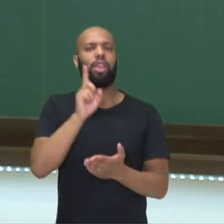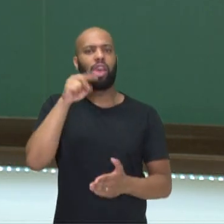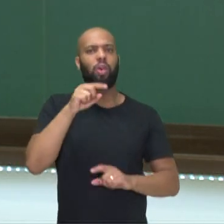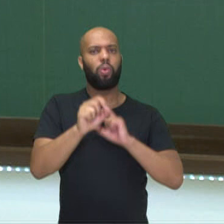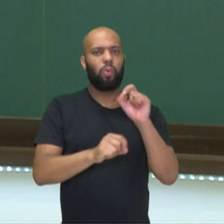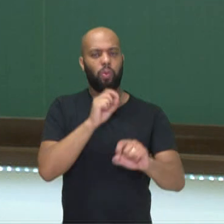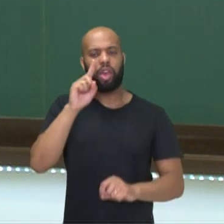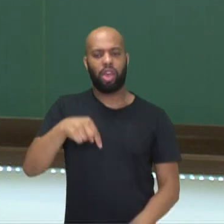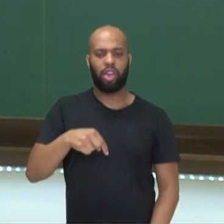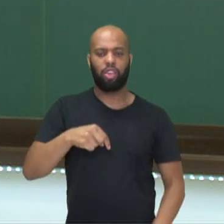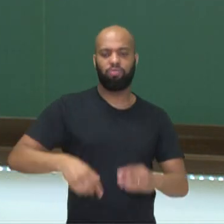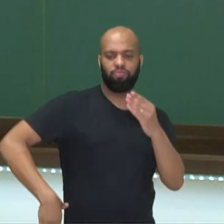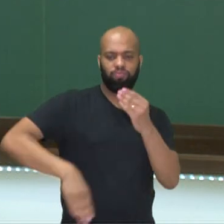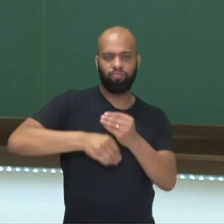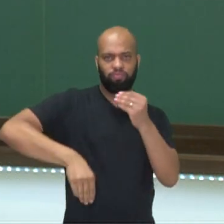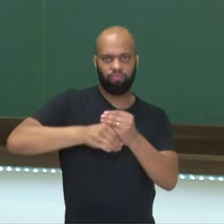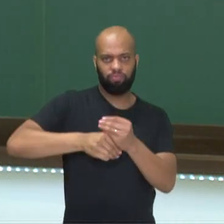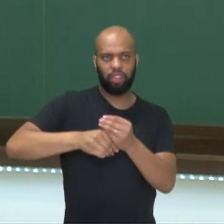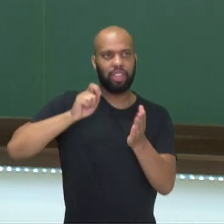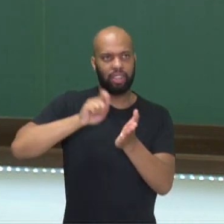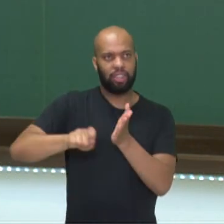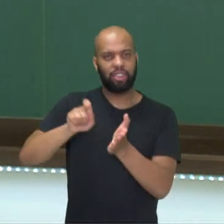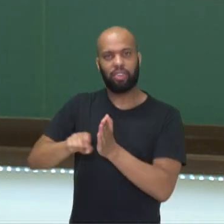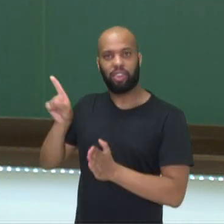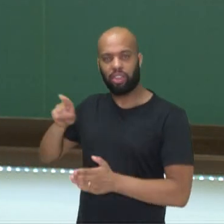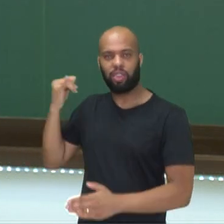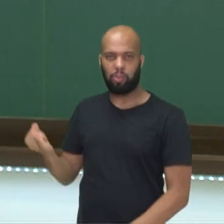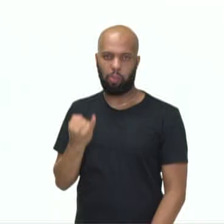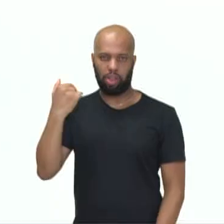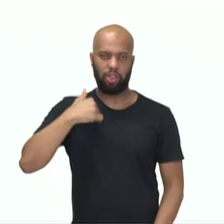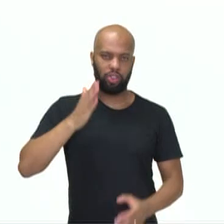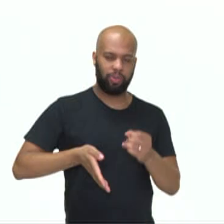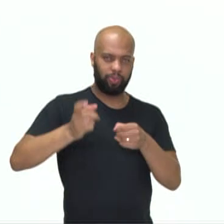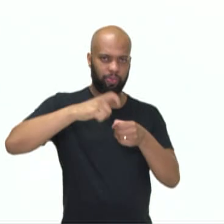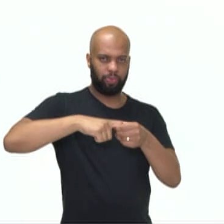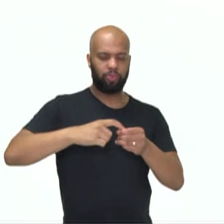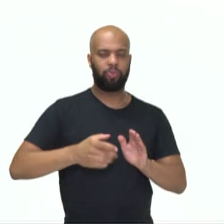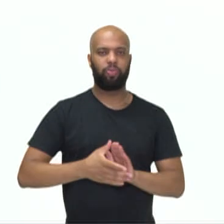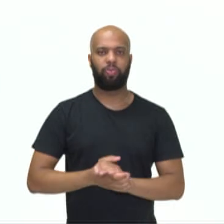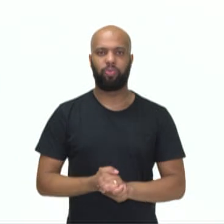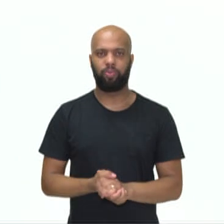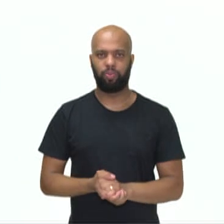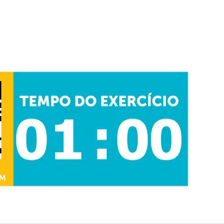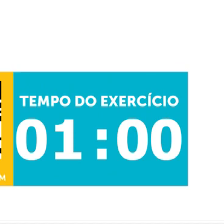dízima periódica composta. Anote isso porque é importante, eu já volto.